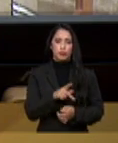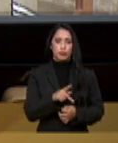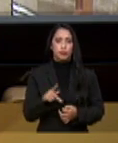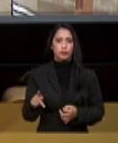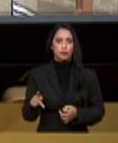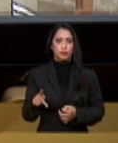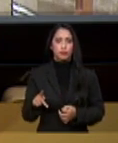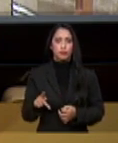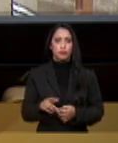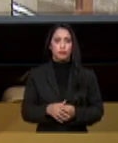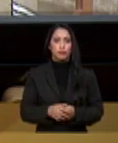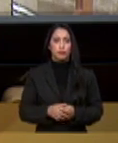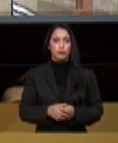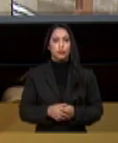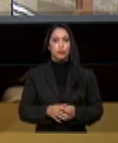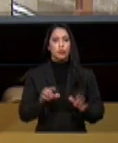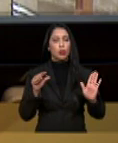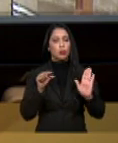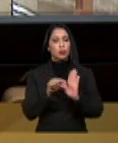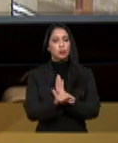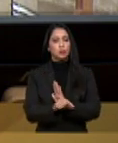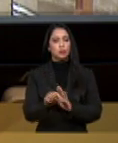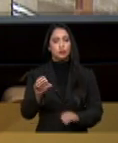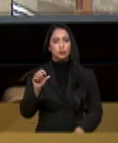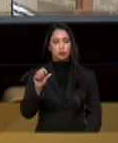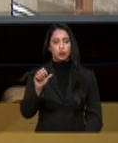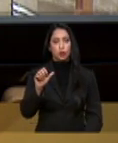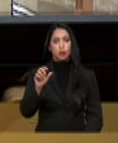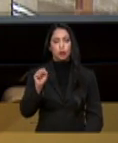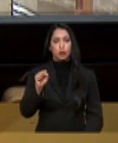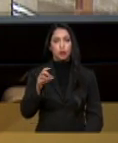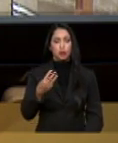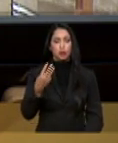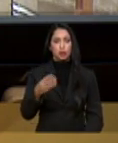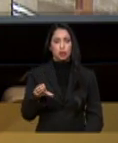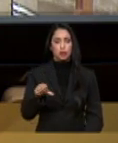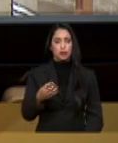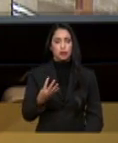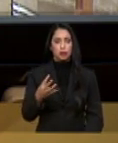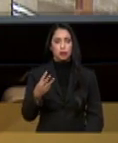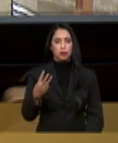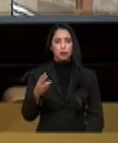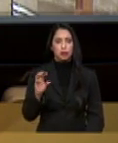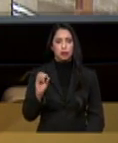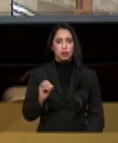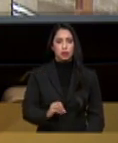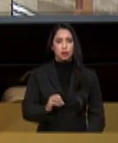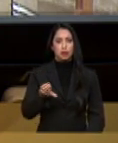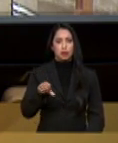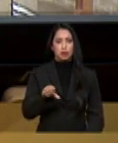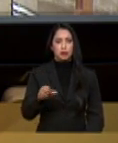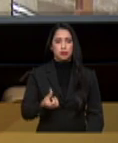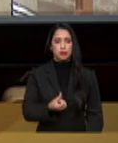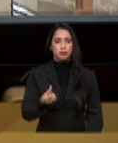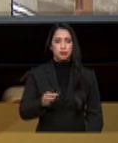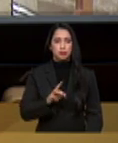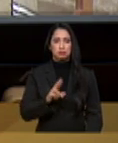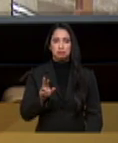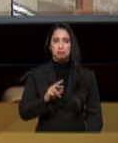República. Os parágrafos do artigo 83 da Lei 9.430, de 96, não dizem